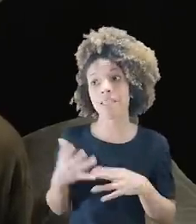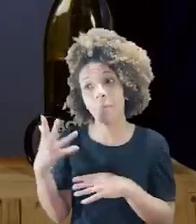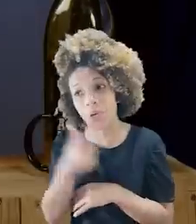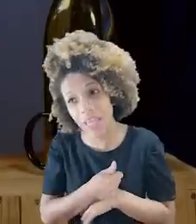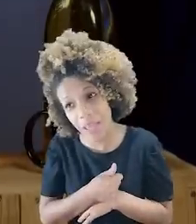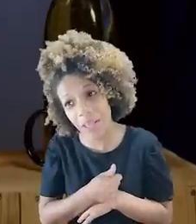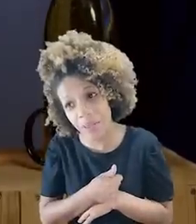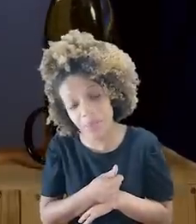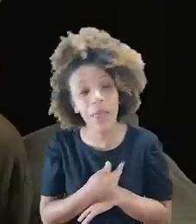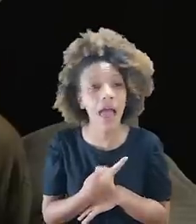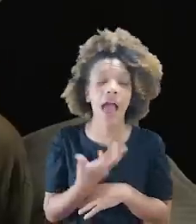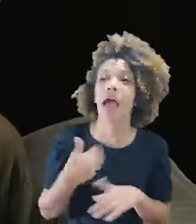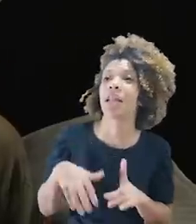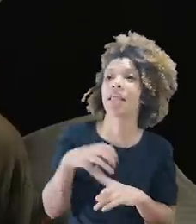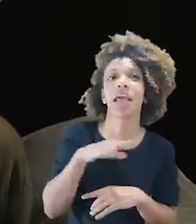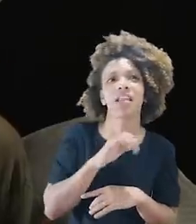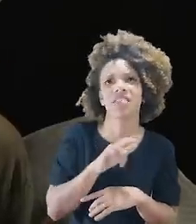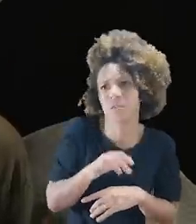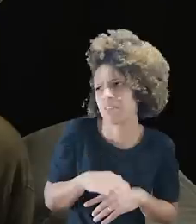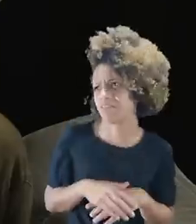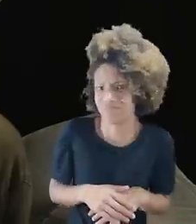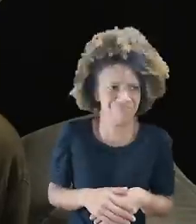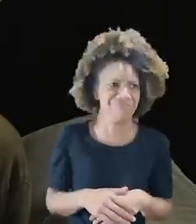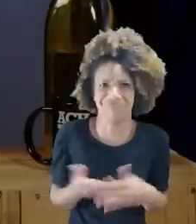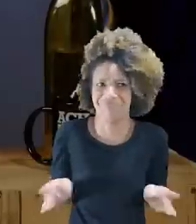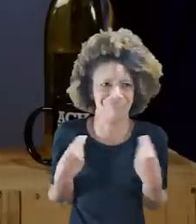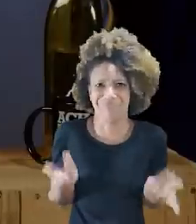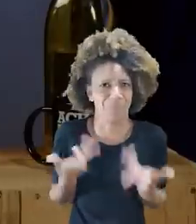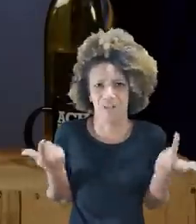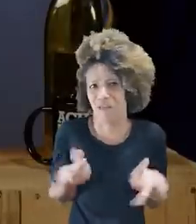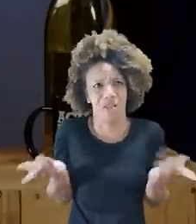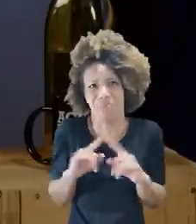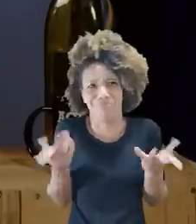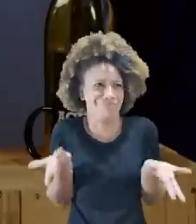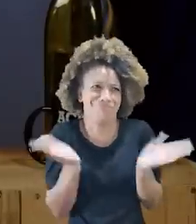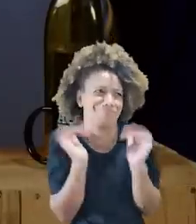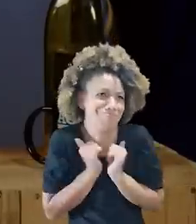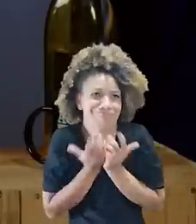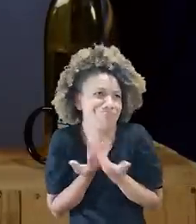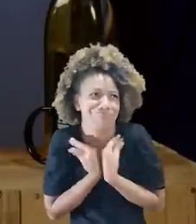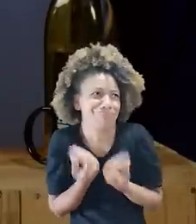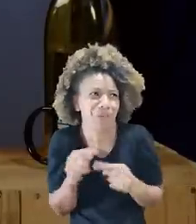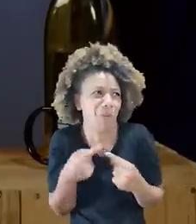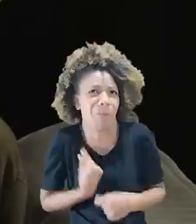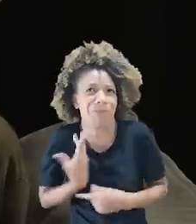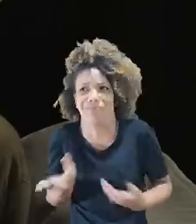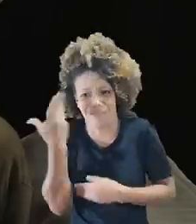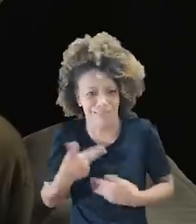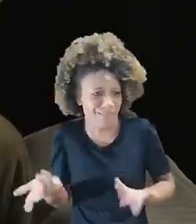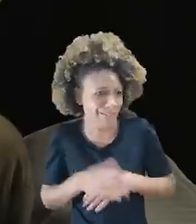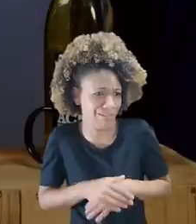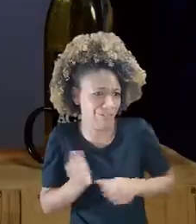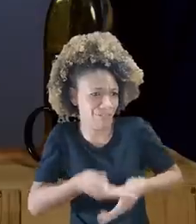elizabe não mas eu penso assim posso falar eu vou falar eu vou falar eu eu mas eu gostei dessa dica porque a elizabe Essa palavra não tá na sua